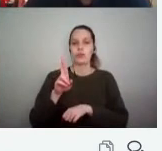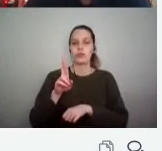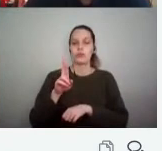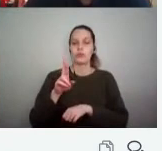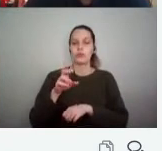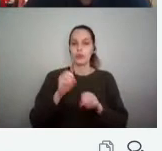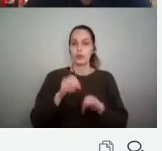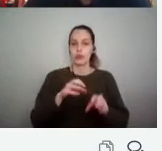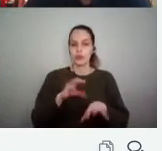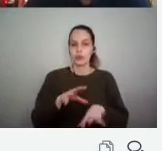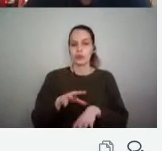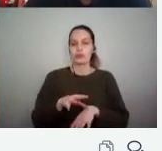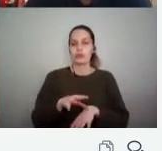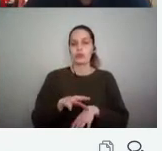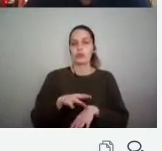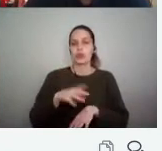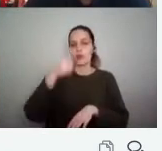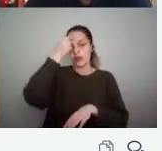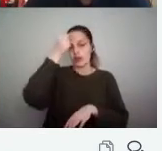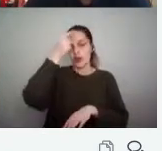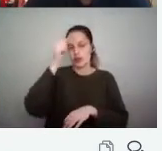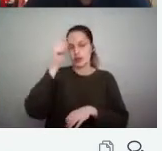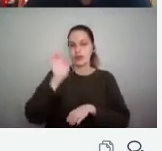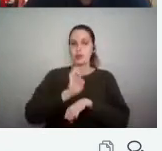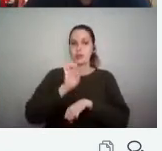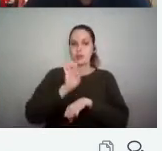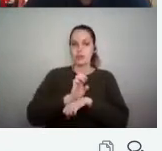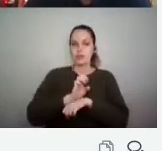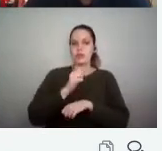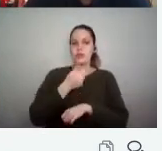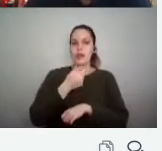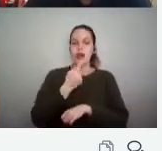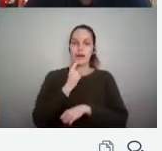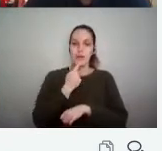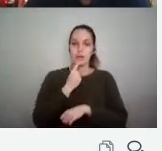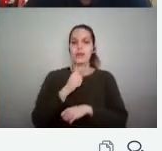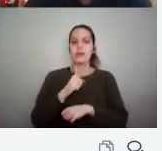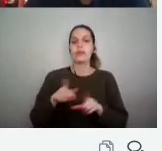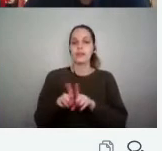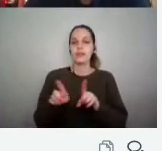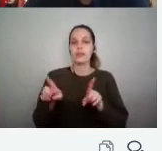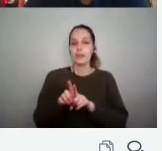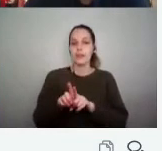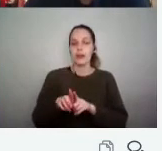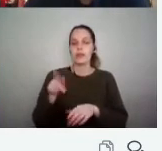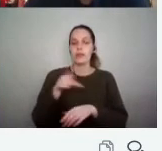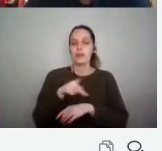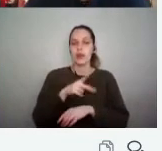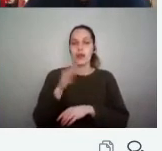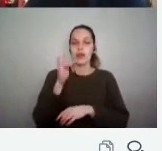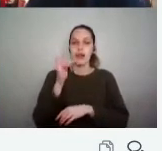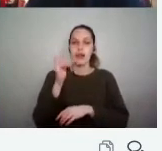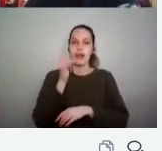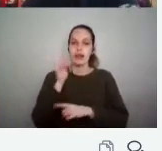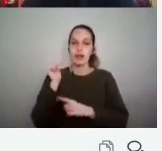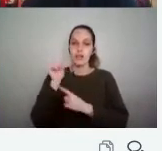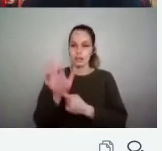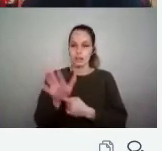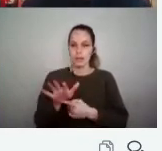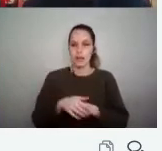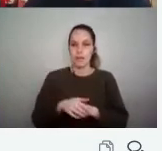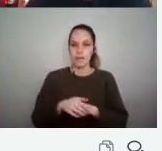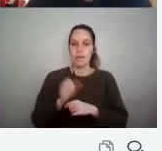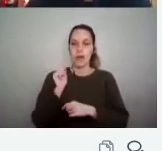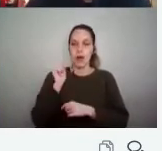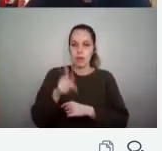Campinas, foi supervisora pedagógica da Escola Técnica Federal de Pelotas, se aposentou como professora titular da Faculdade